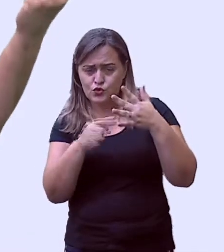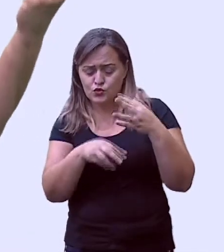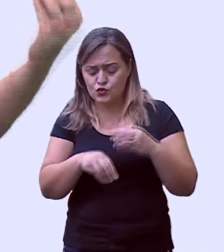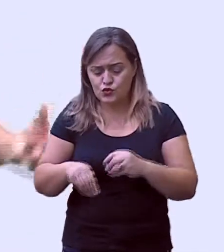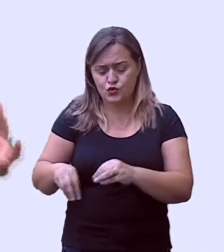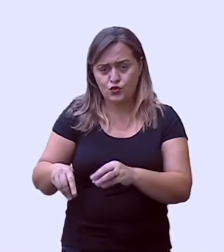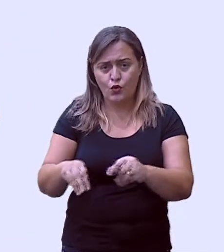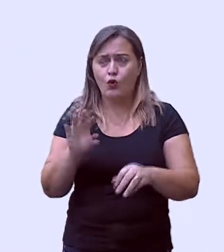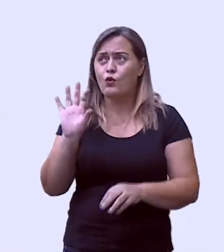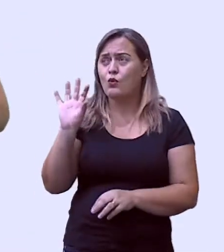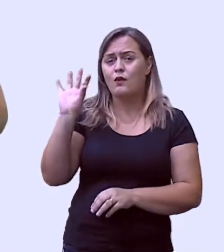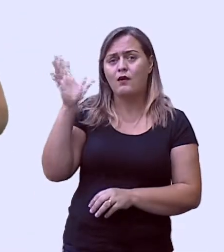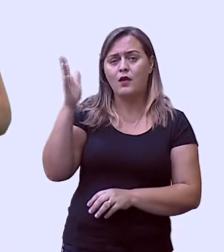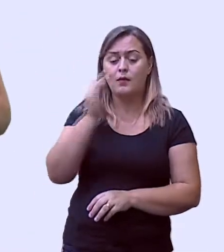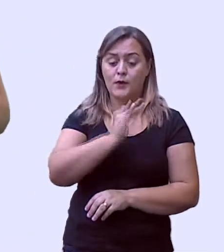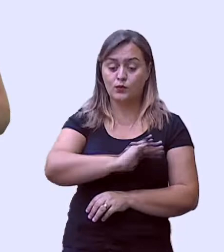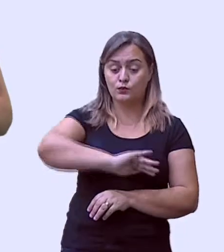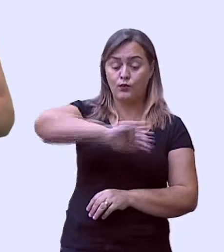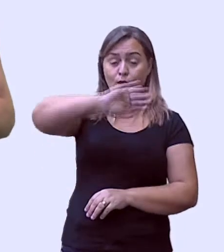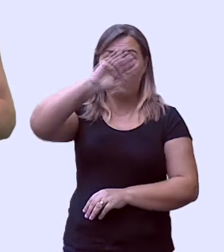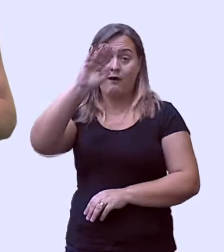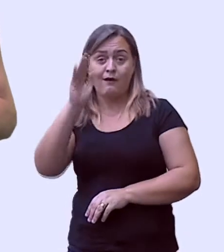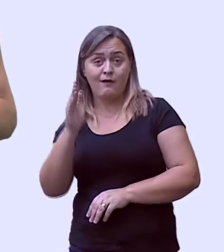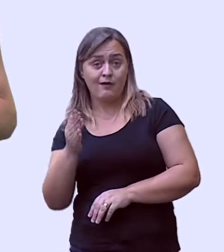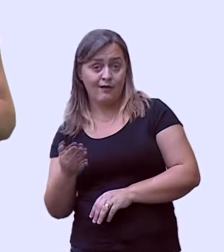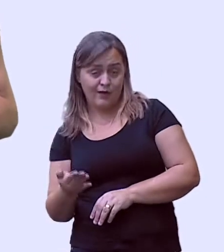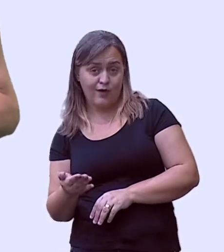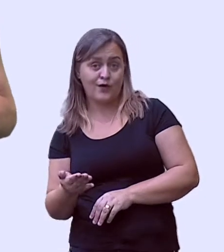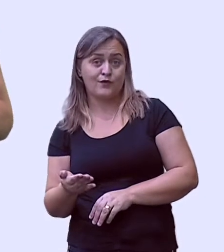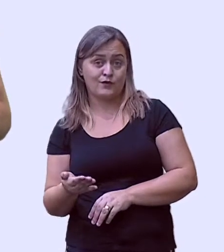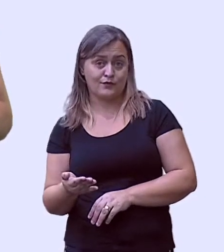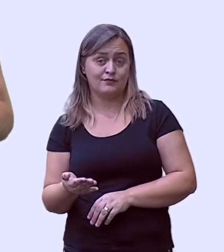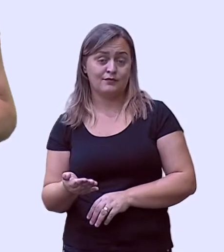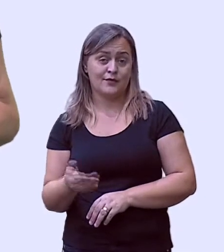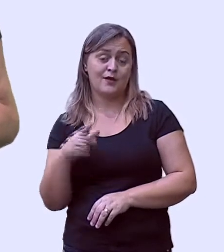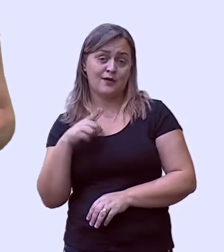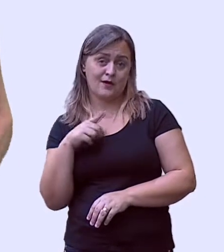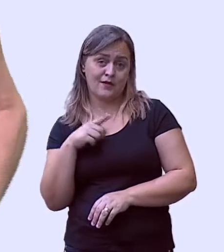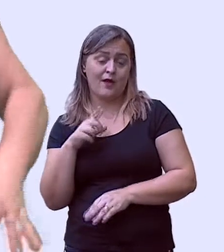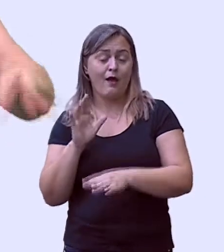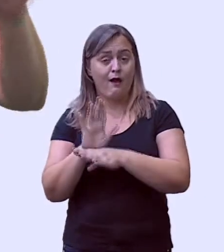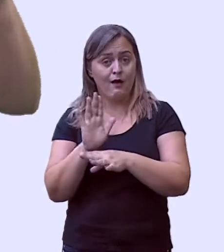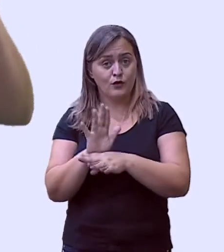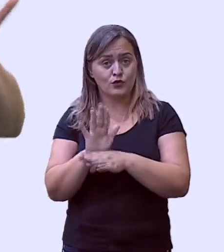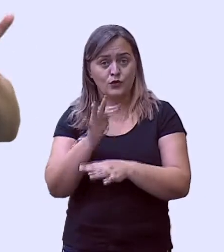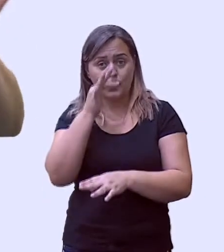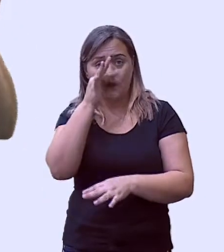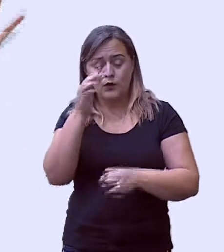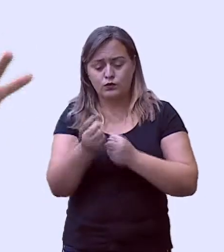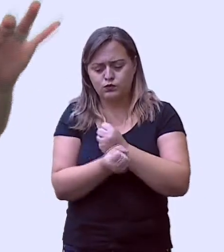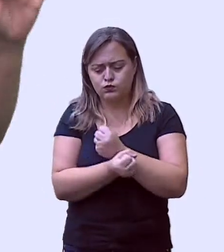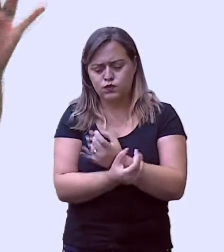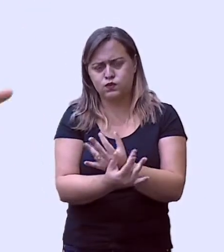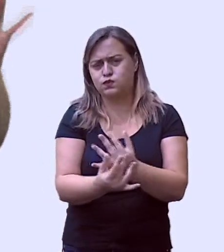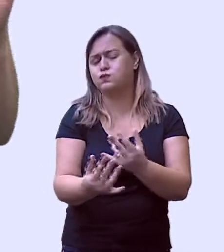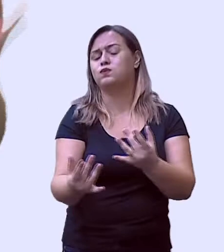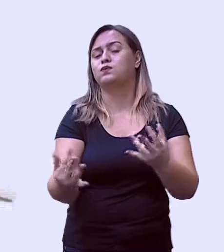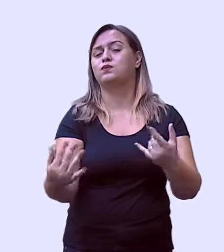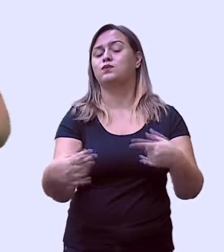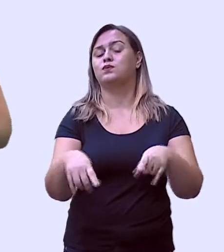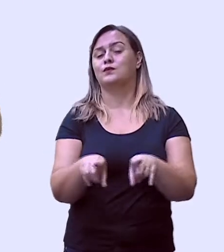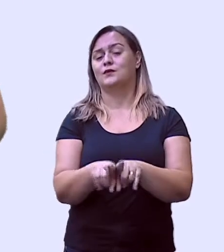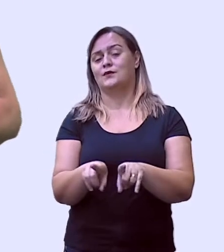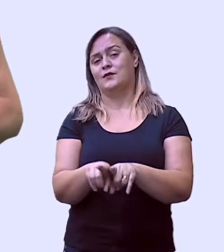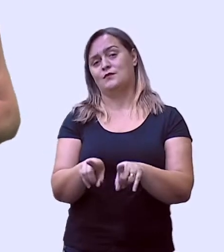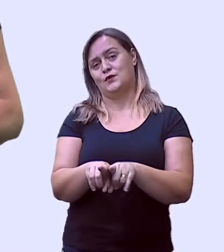de relevo nas regiões que abrigam o cerrado. No cerrado, há 11 principais